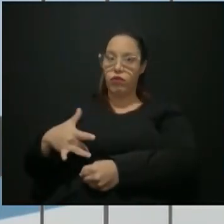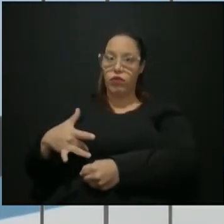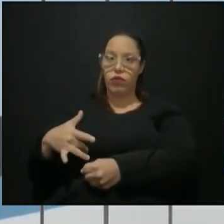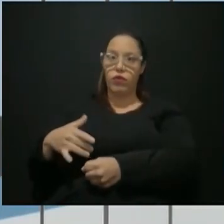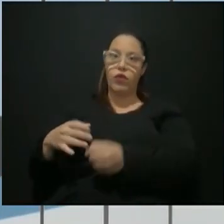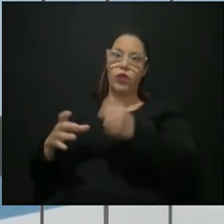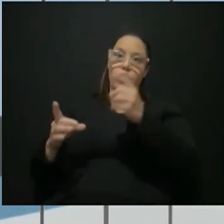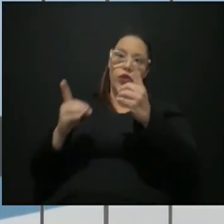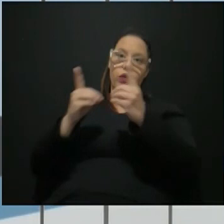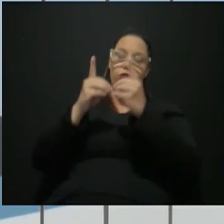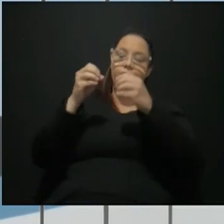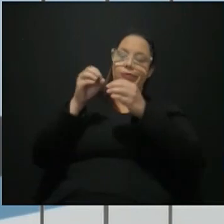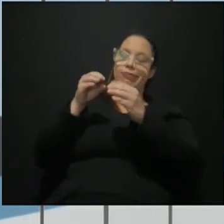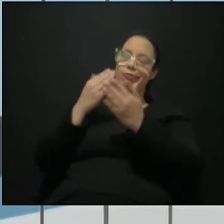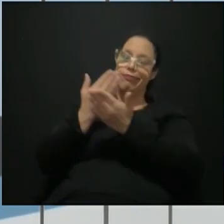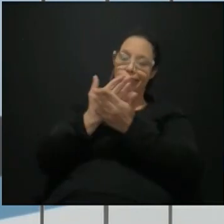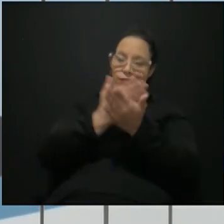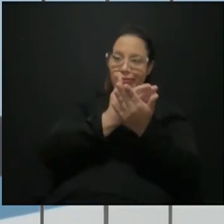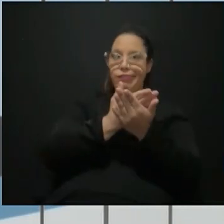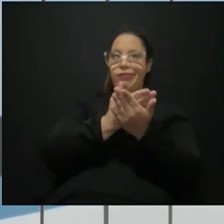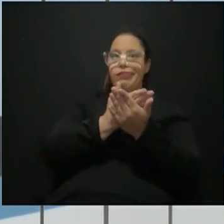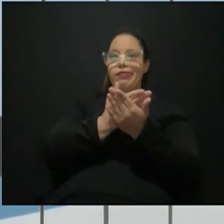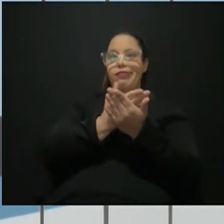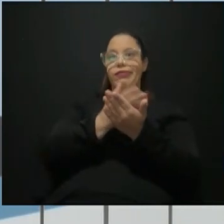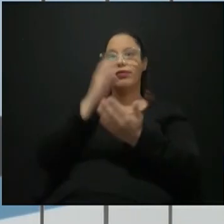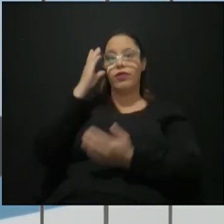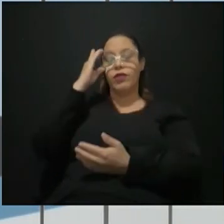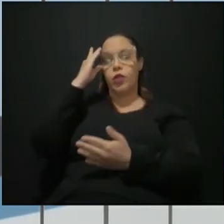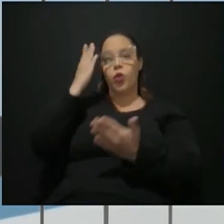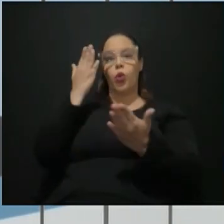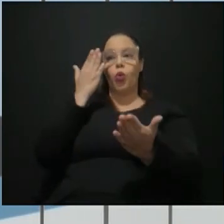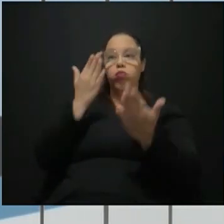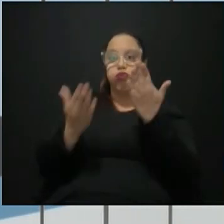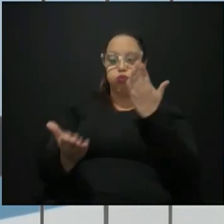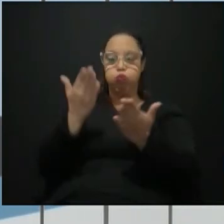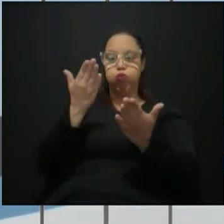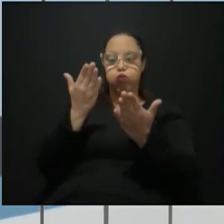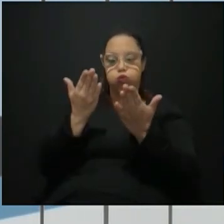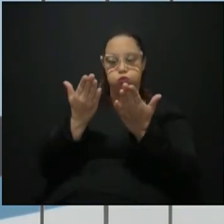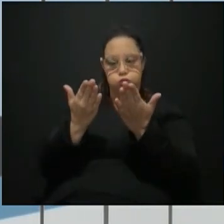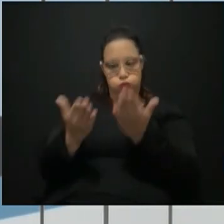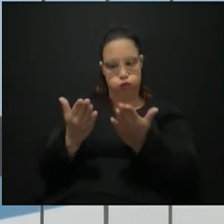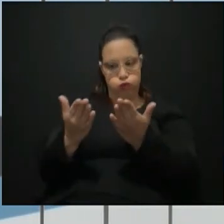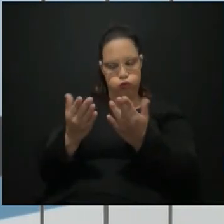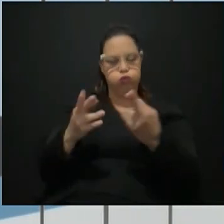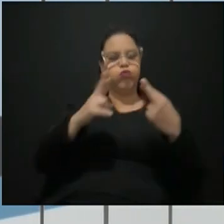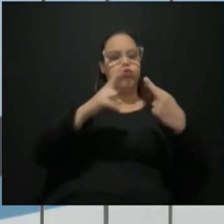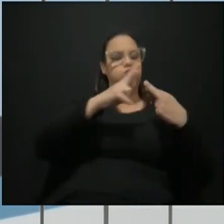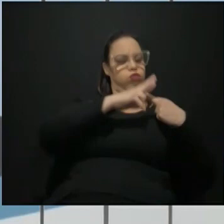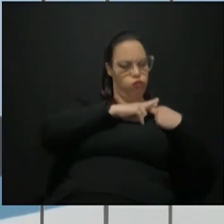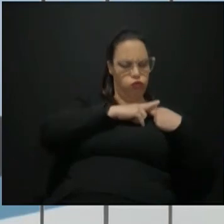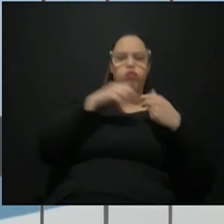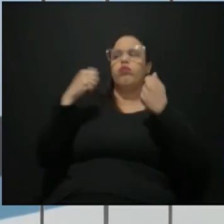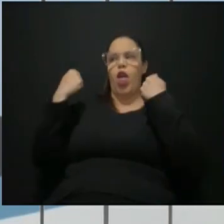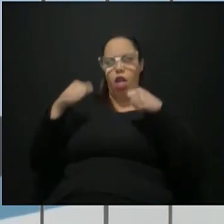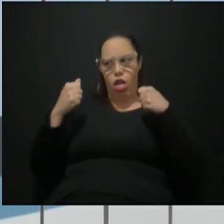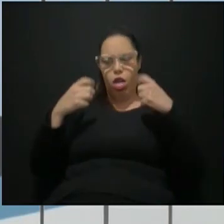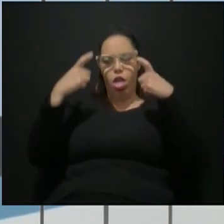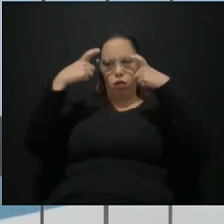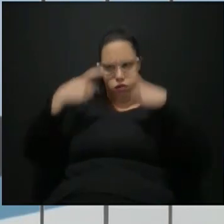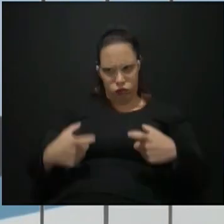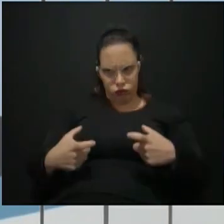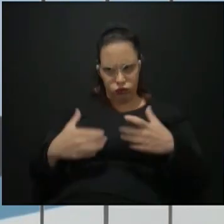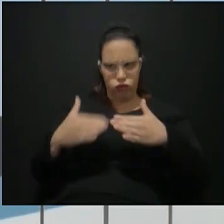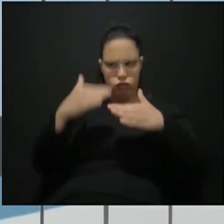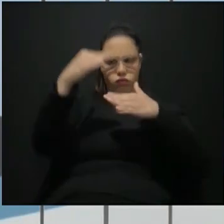educação. Então a gente tem que ter um equilíbrio, né? Os indivíduos precisam ter responsabilidade sobre o seu processo de envelhecimento, mas muita gente